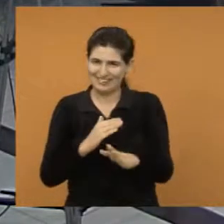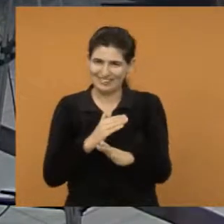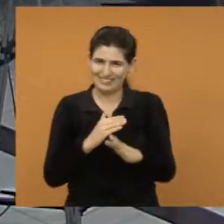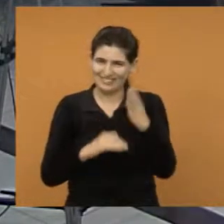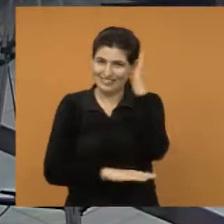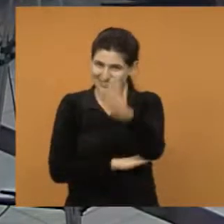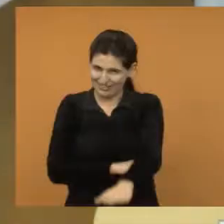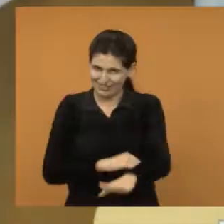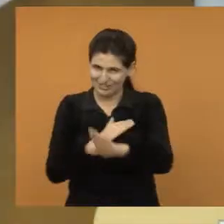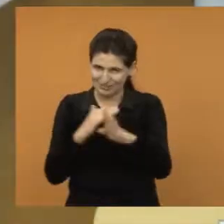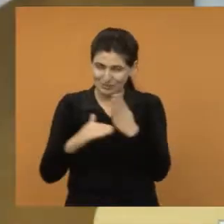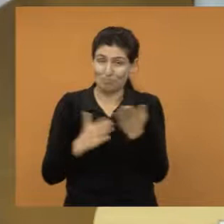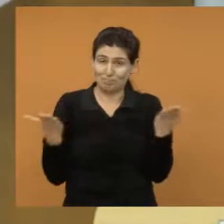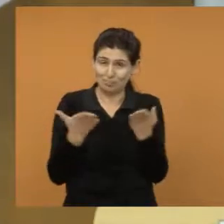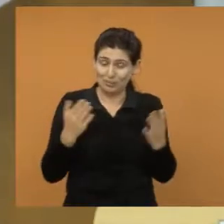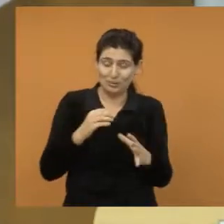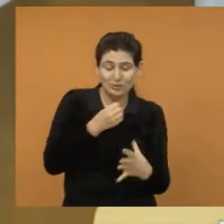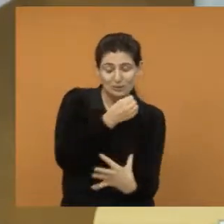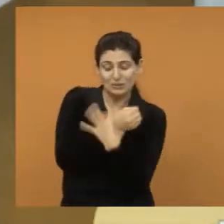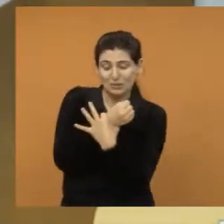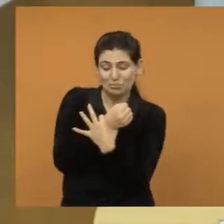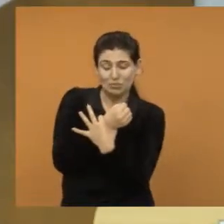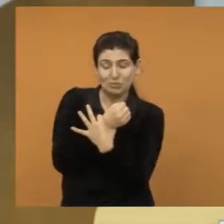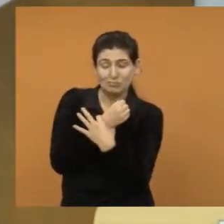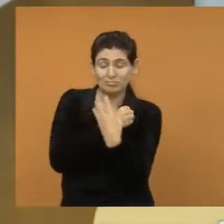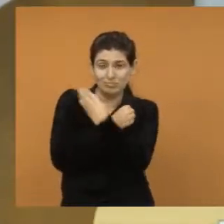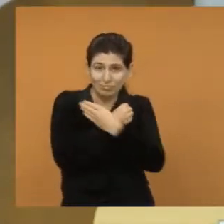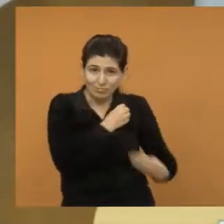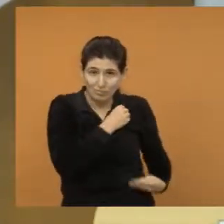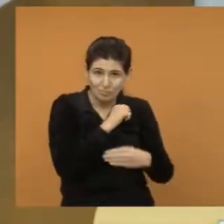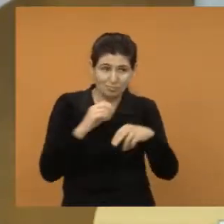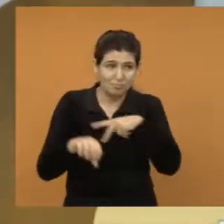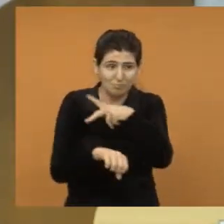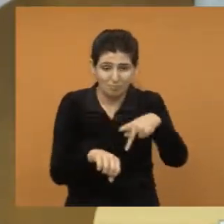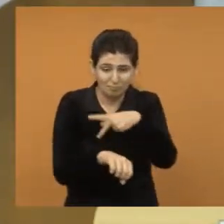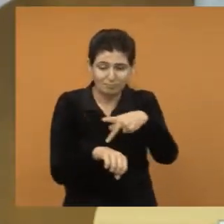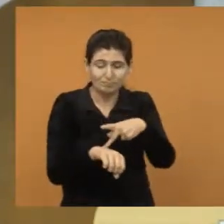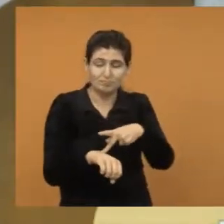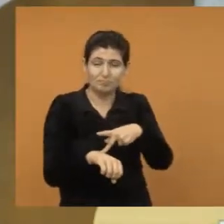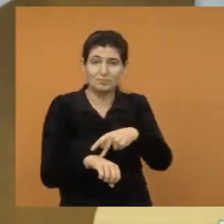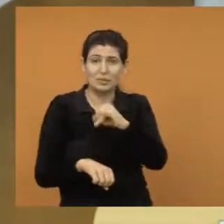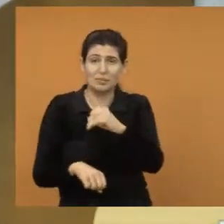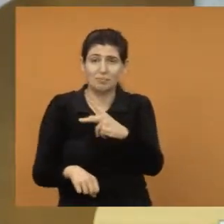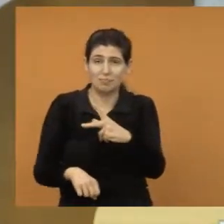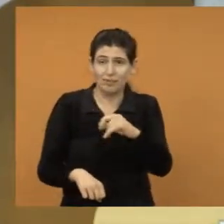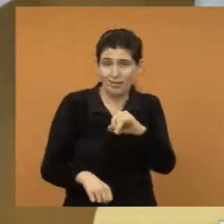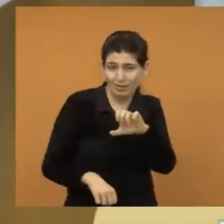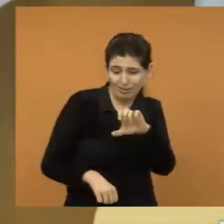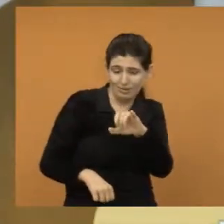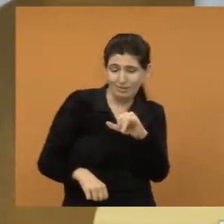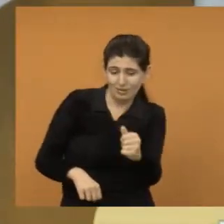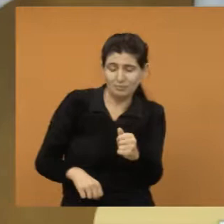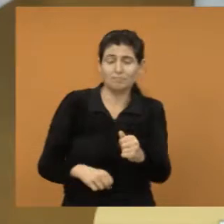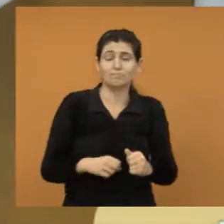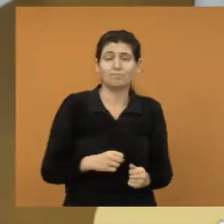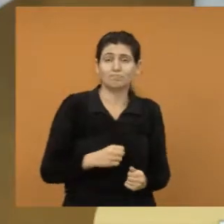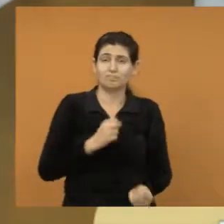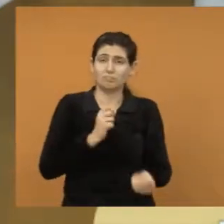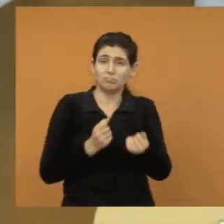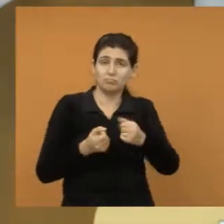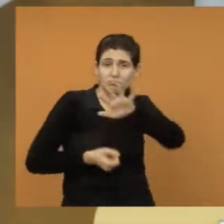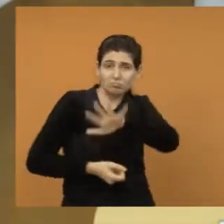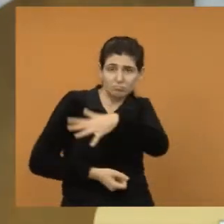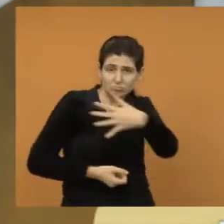com relação à segurança pública do nosso país. Onde são dados do IPEA e dados que